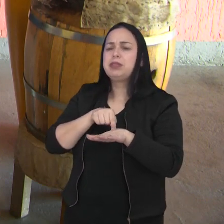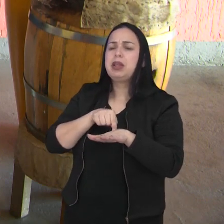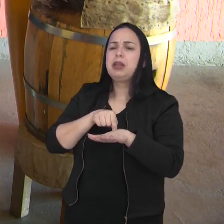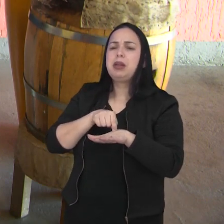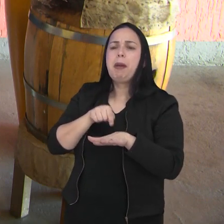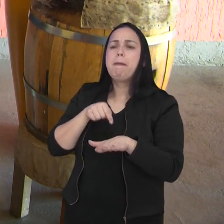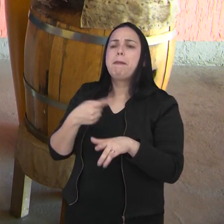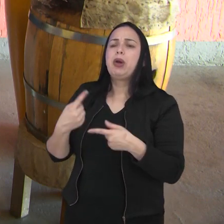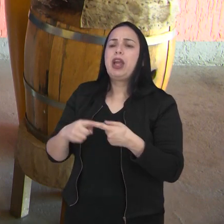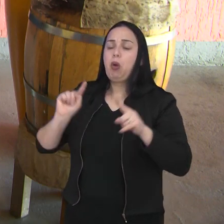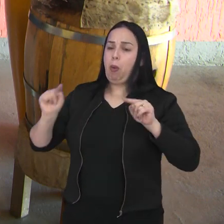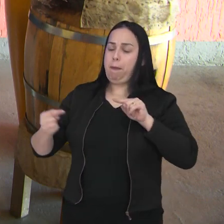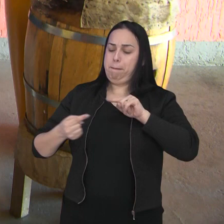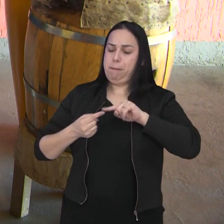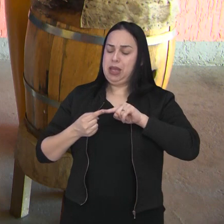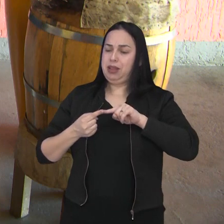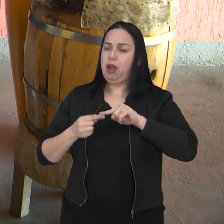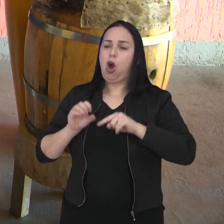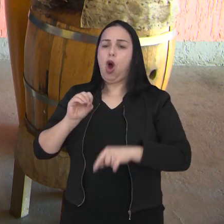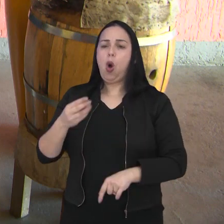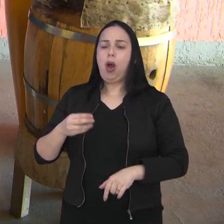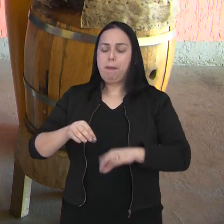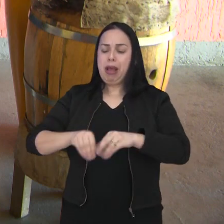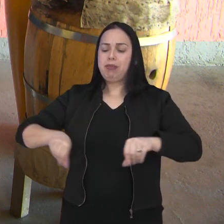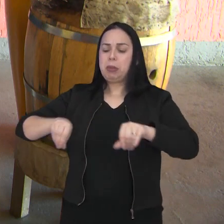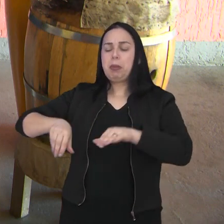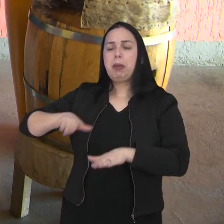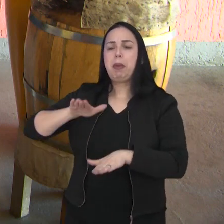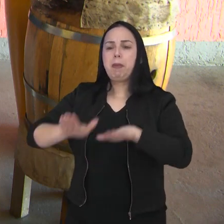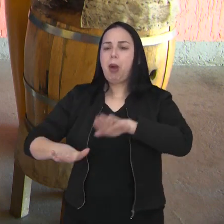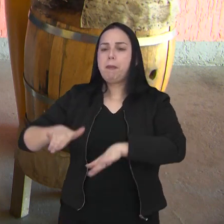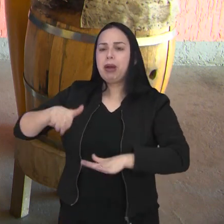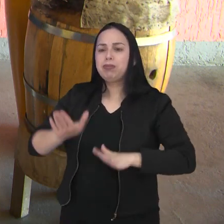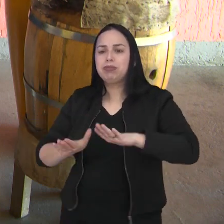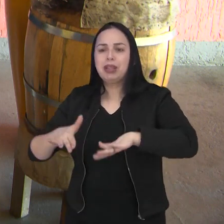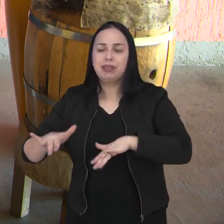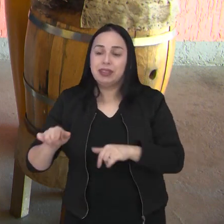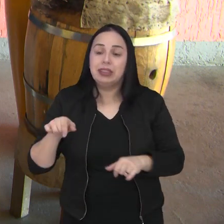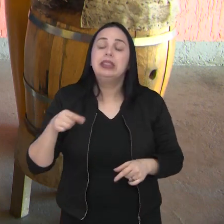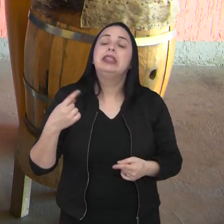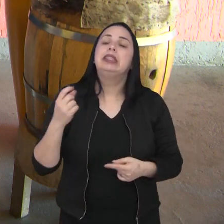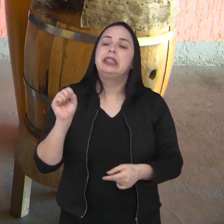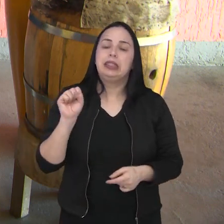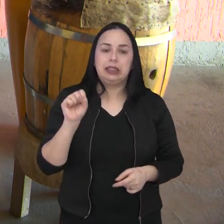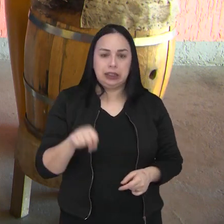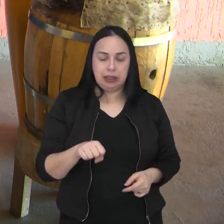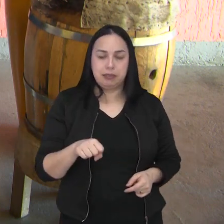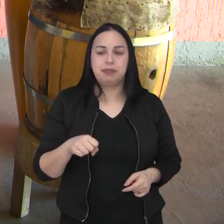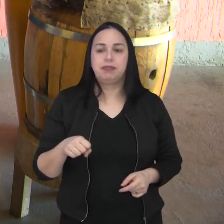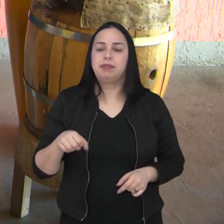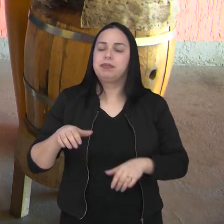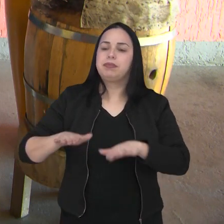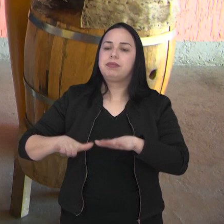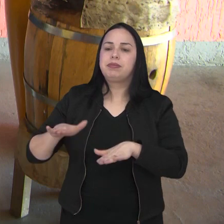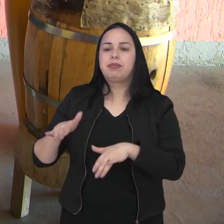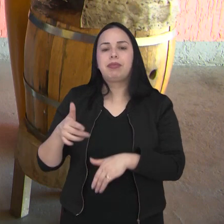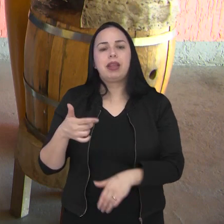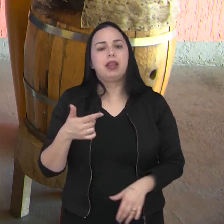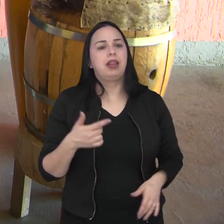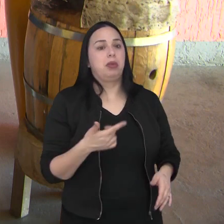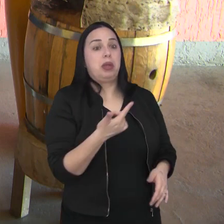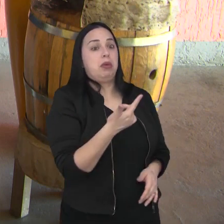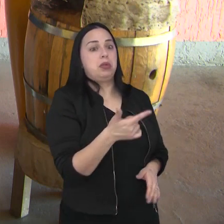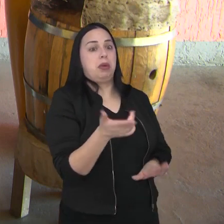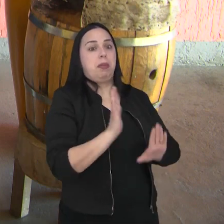Dança descalço por conta do figurino? Ou é para colocar o pé no chão mesmo? Para colocar o pé no chão, né? Mas não tem assim...